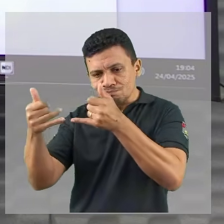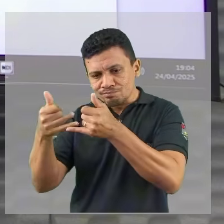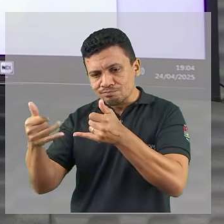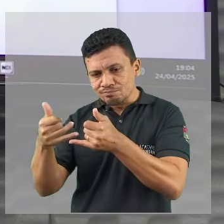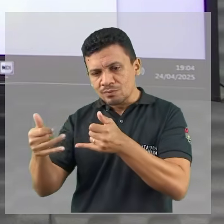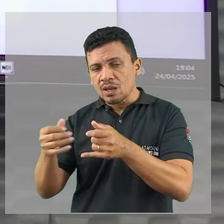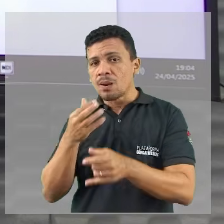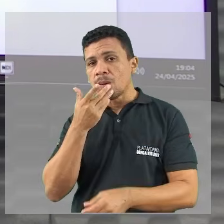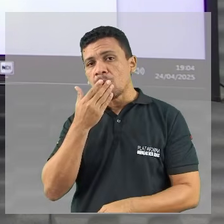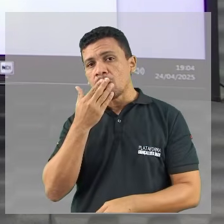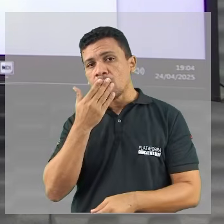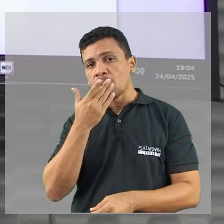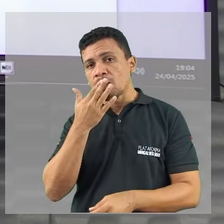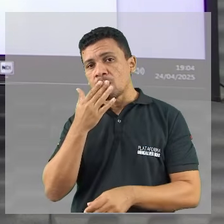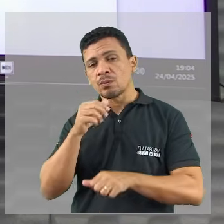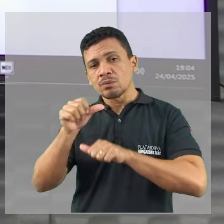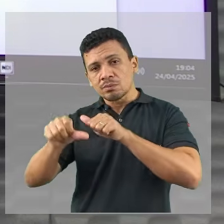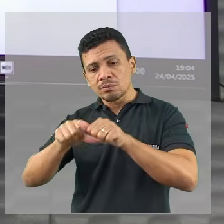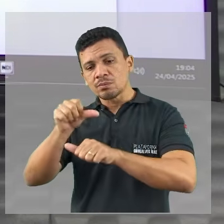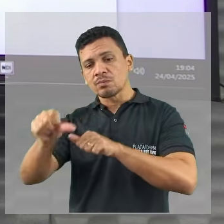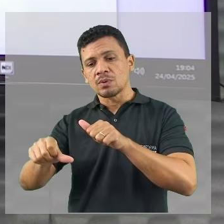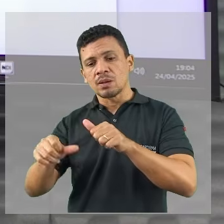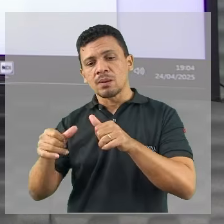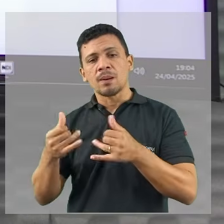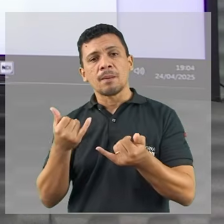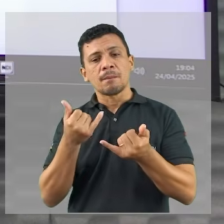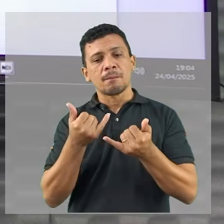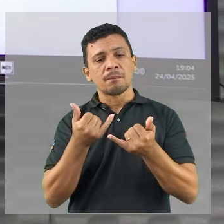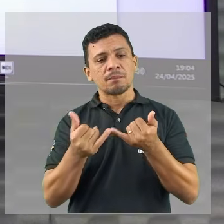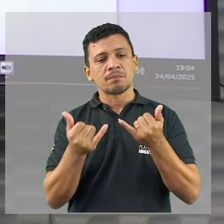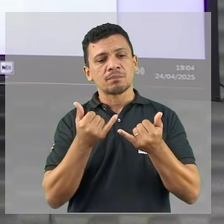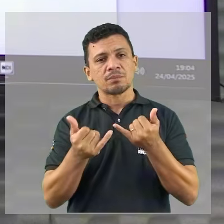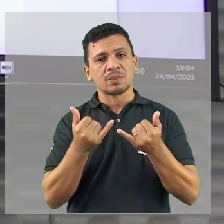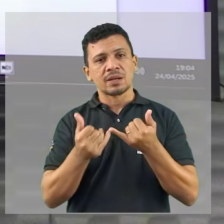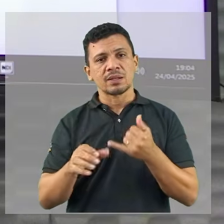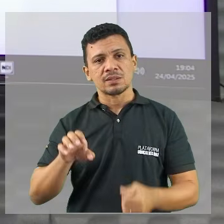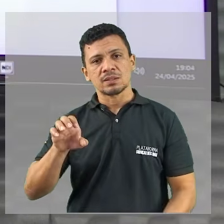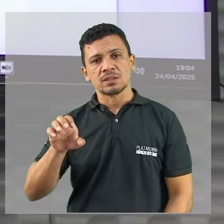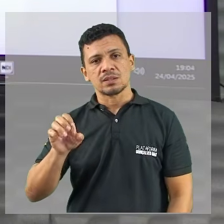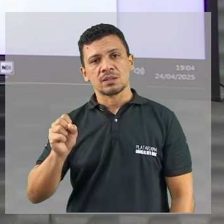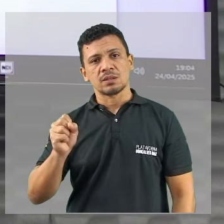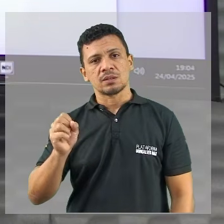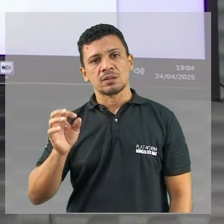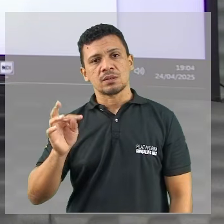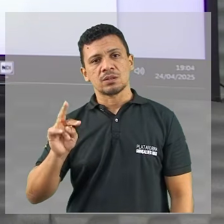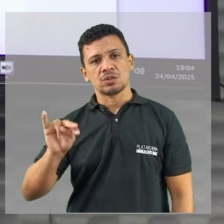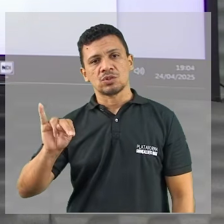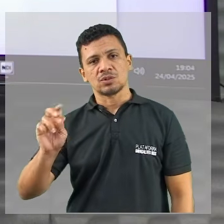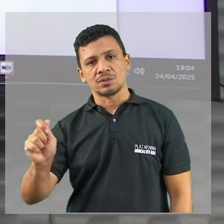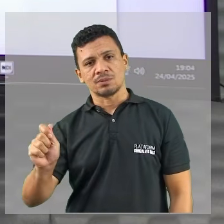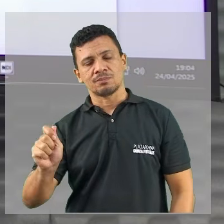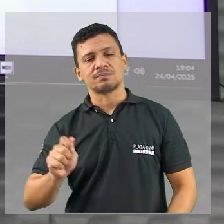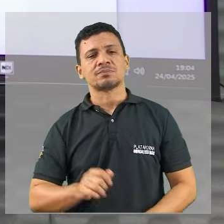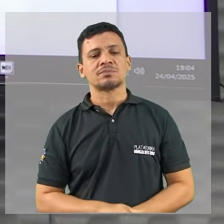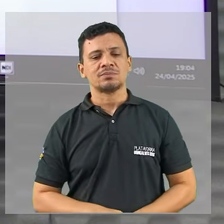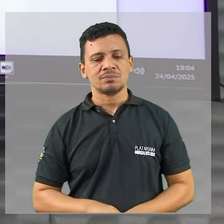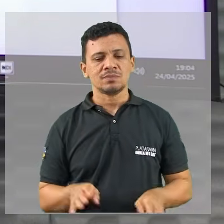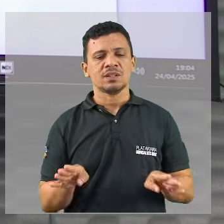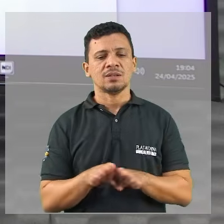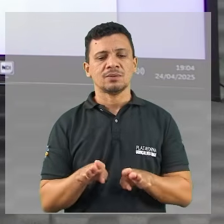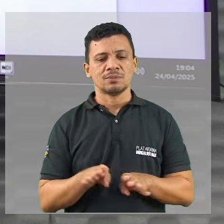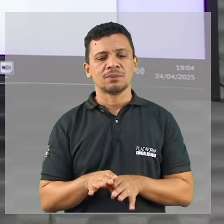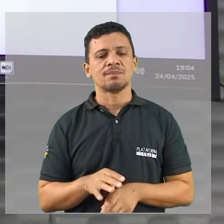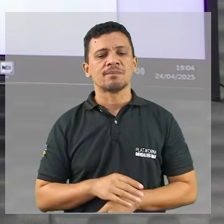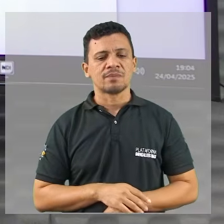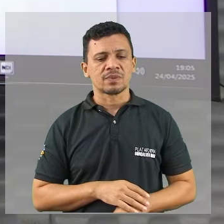modificações nas cores, que fica parecendo fibra, estrias, né, na verdade. Daí ele também recebe esse nome de